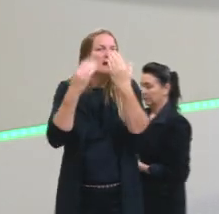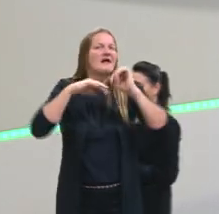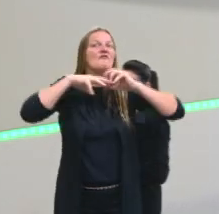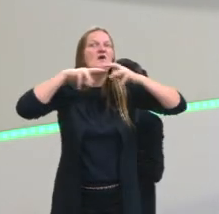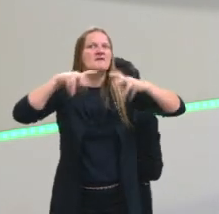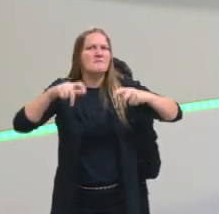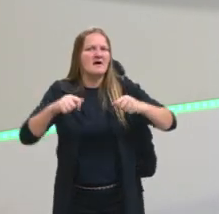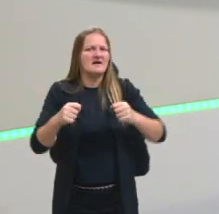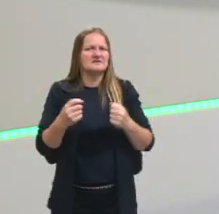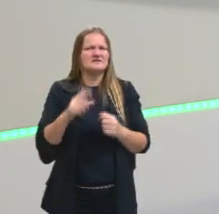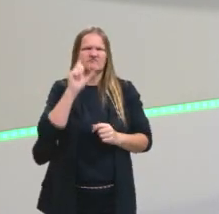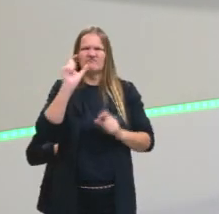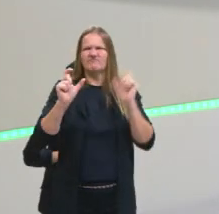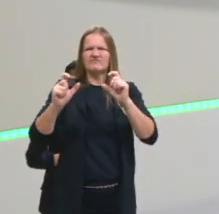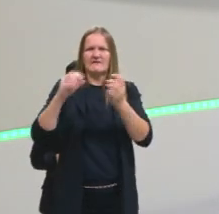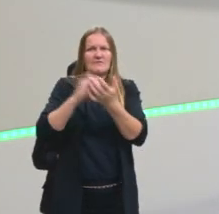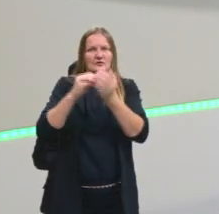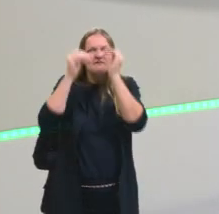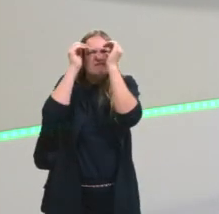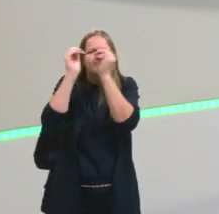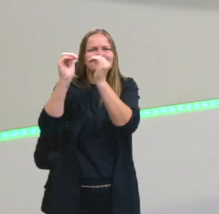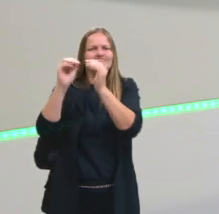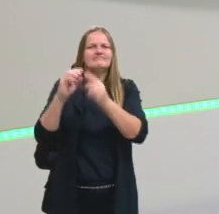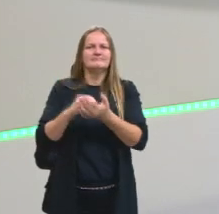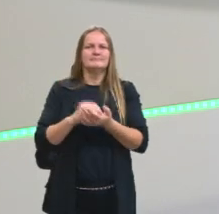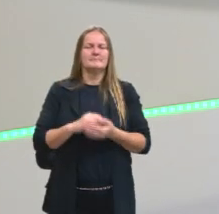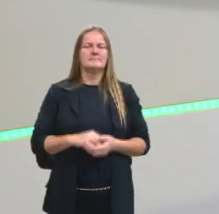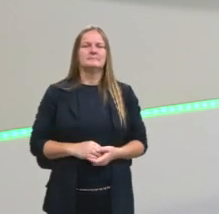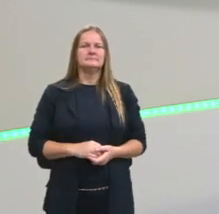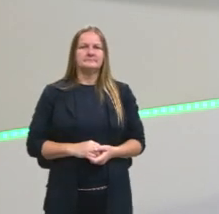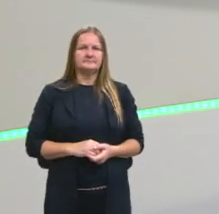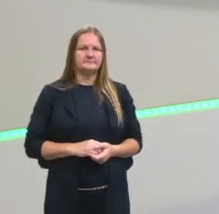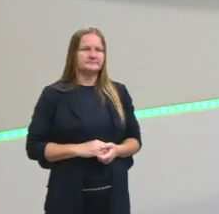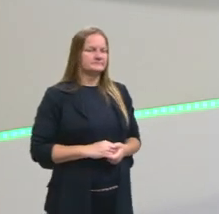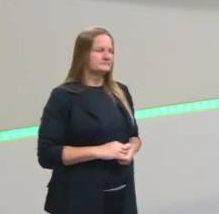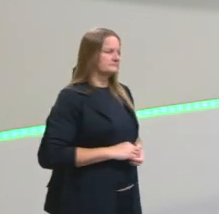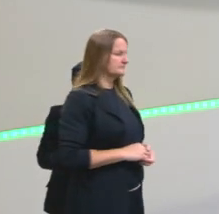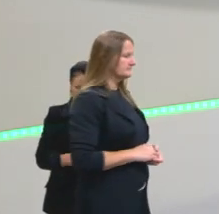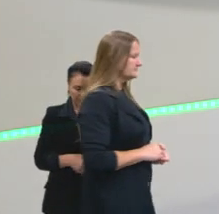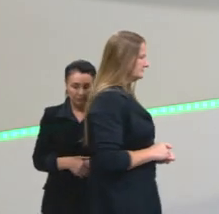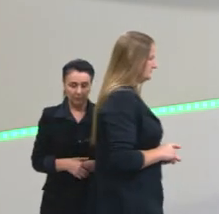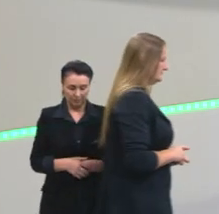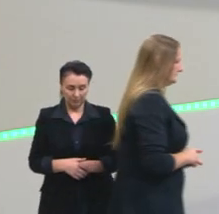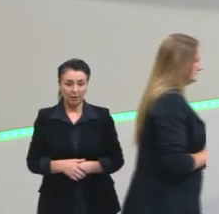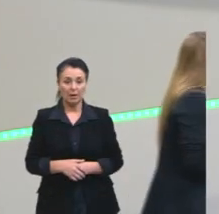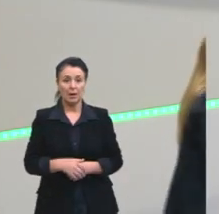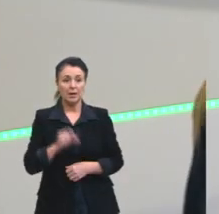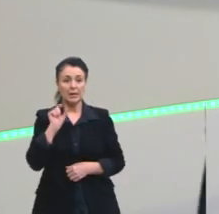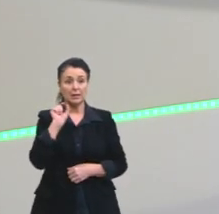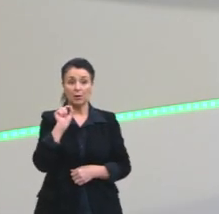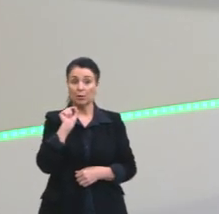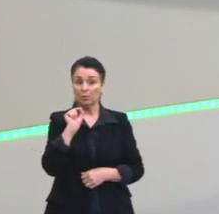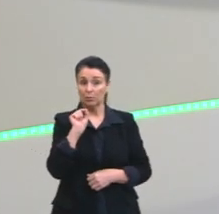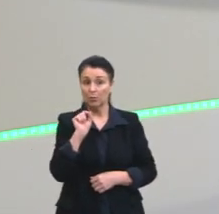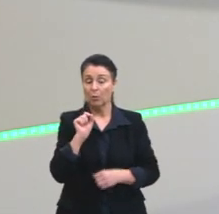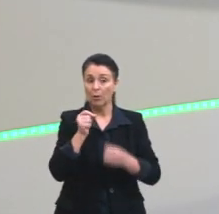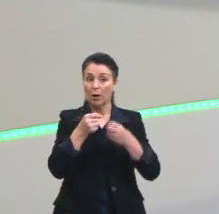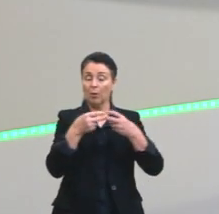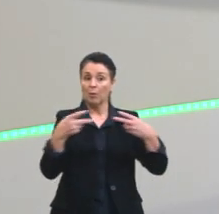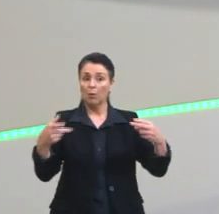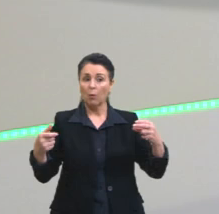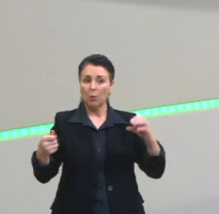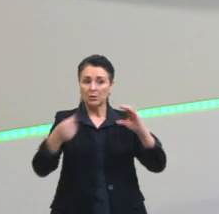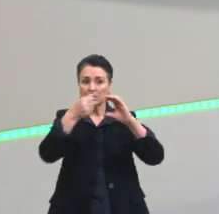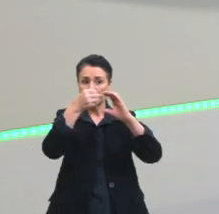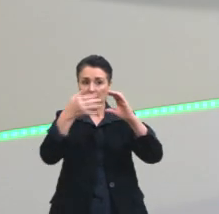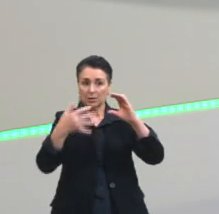tudo uma visão muito desrespeitosa dessa cultura que inferioriza e isso é bem característico dos impérios né dizer que